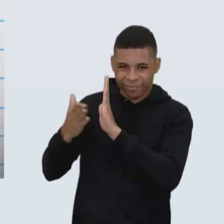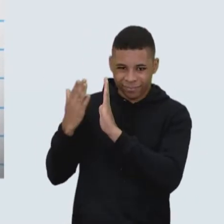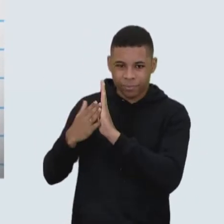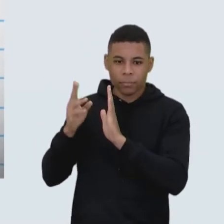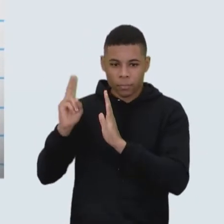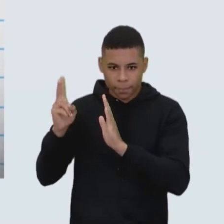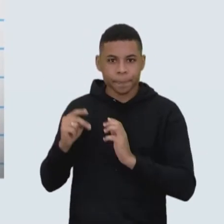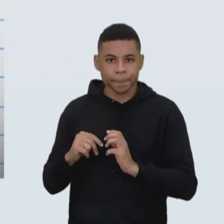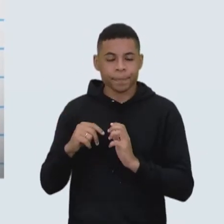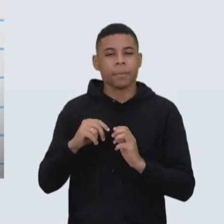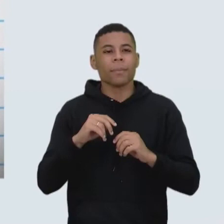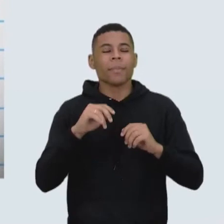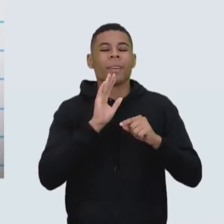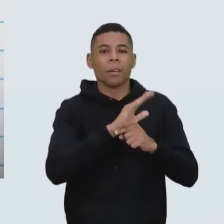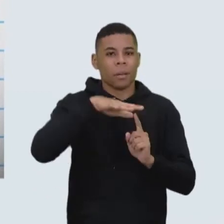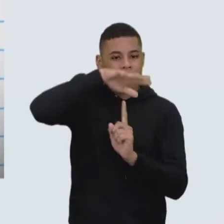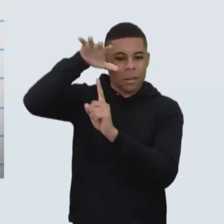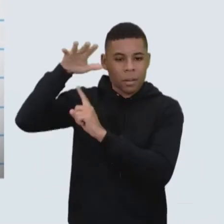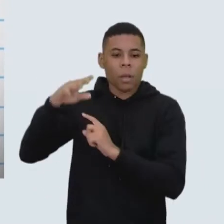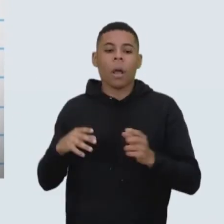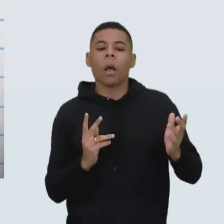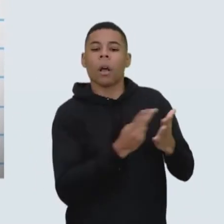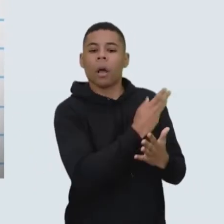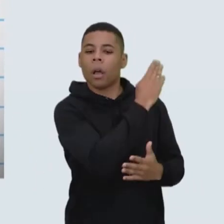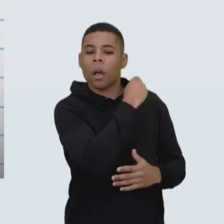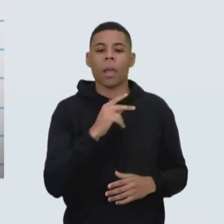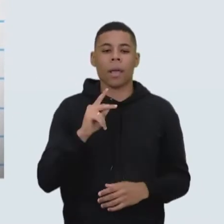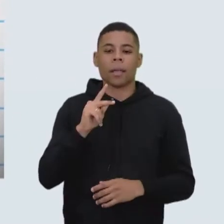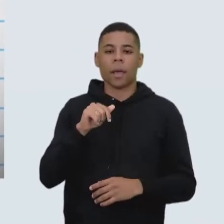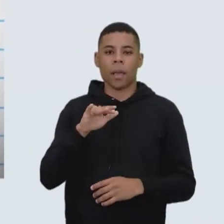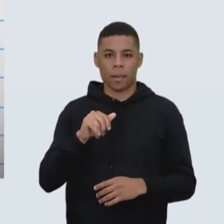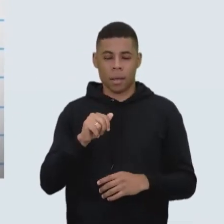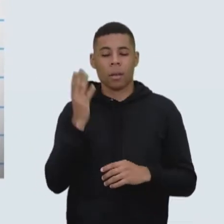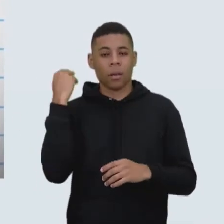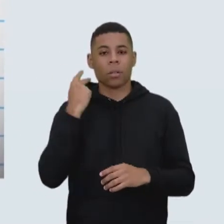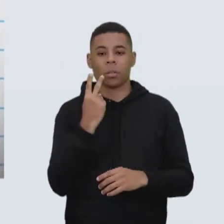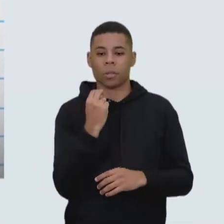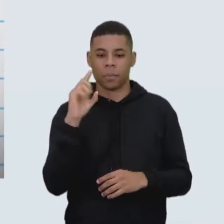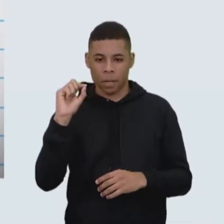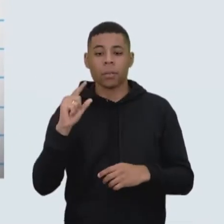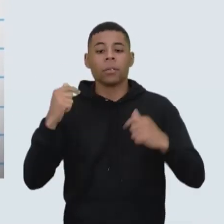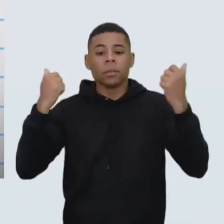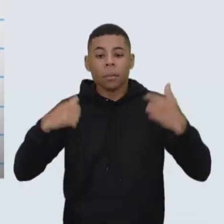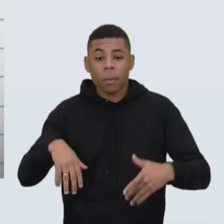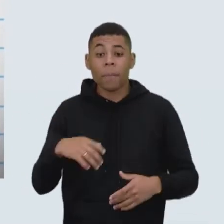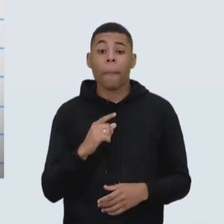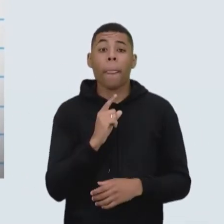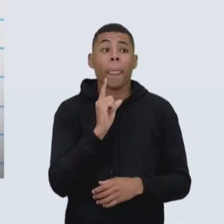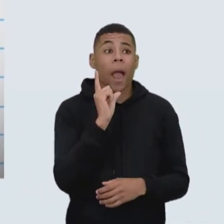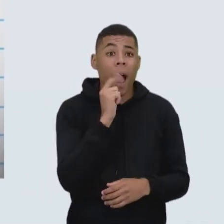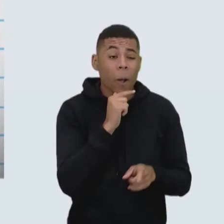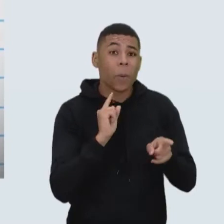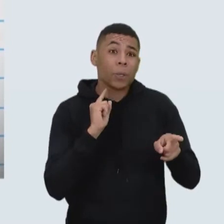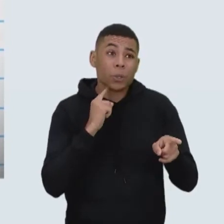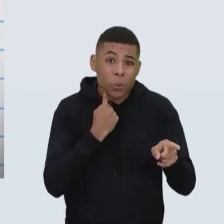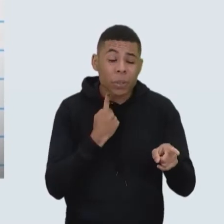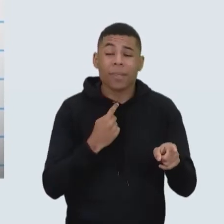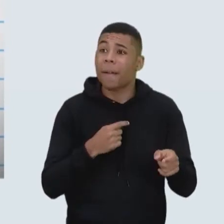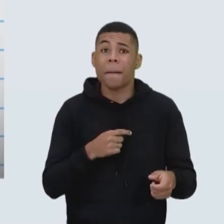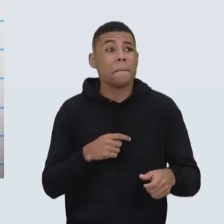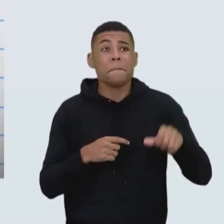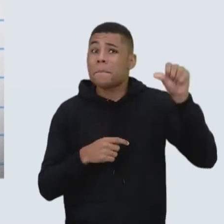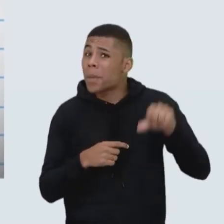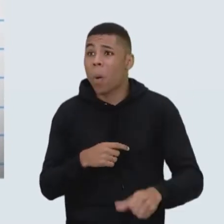PNUMA, em Nairobi, no Quênia, em 2010, concluiu que o uso da água poluída mata mais do que qualquer forma de violência, incluindo